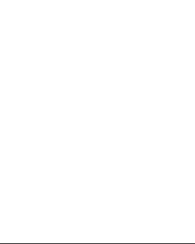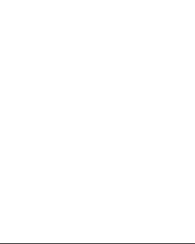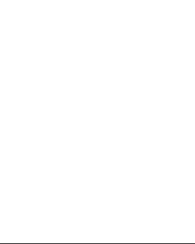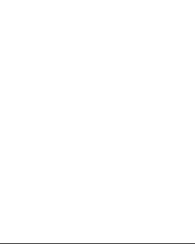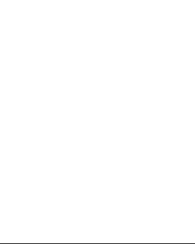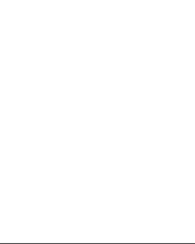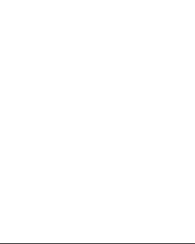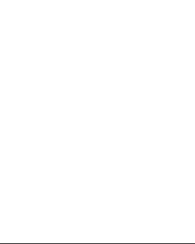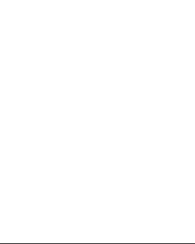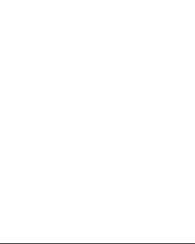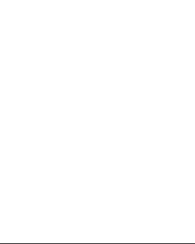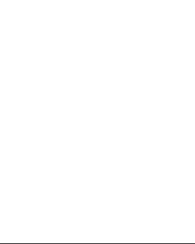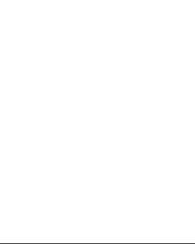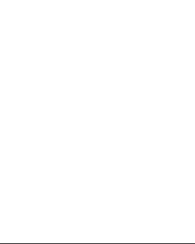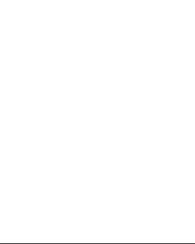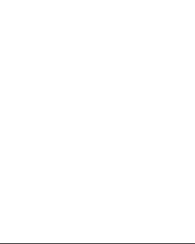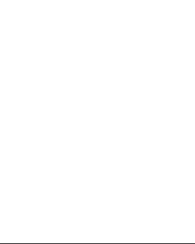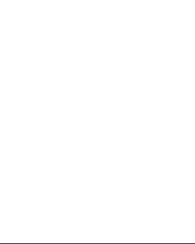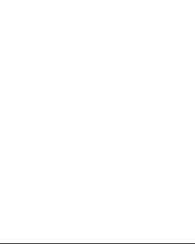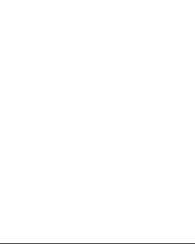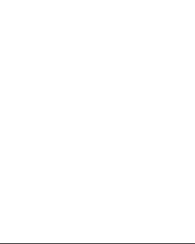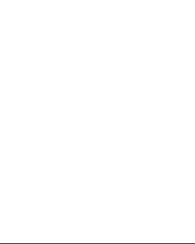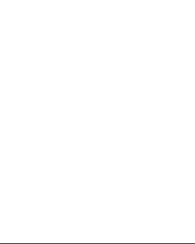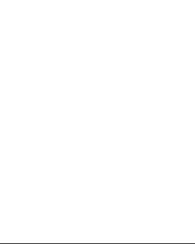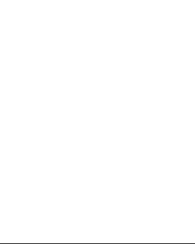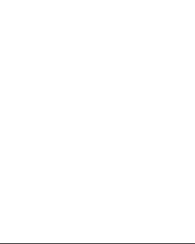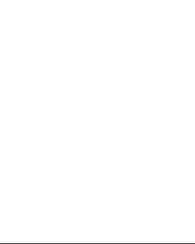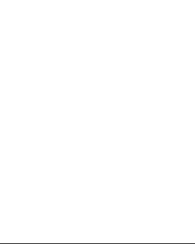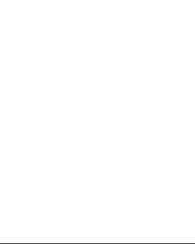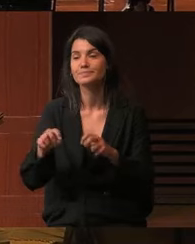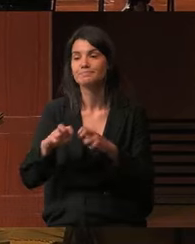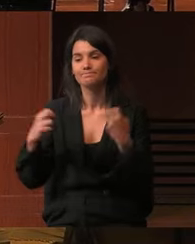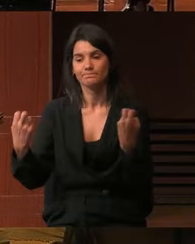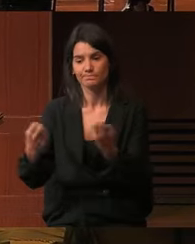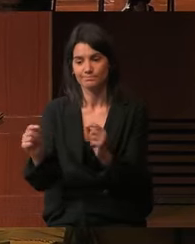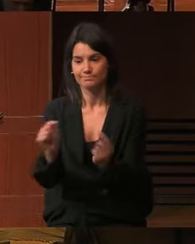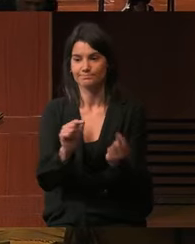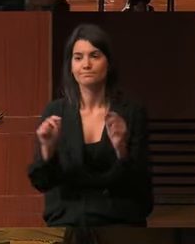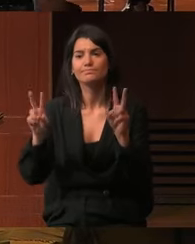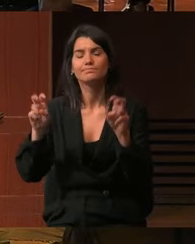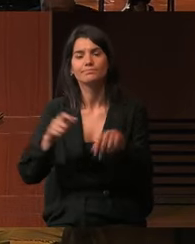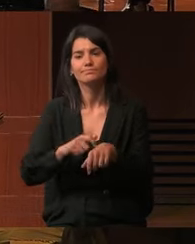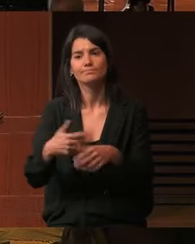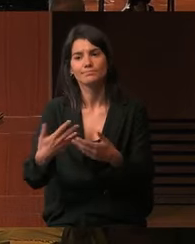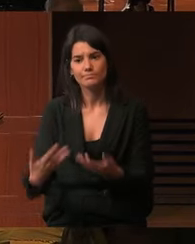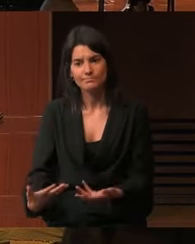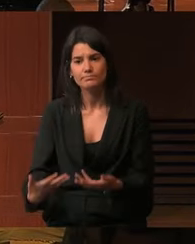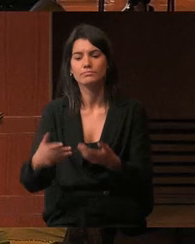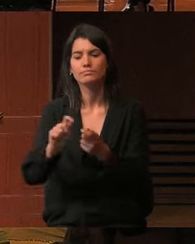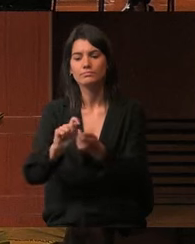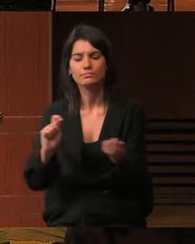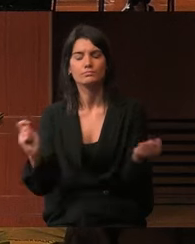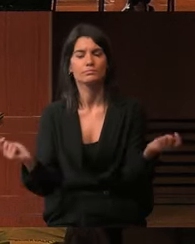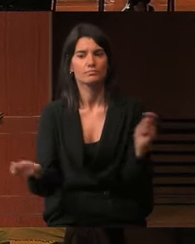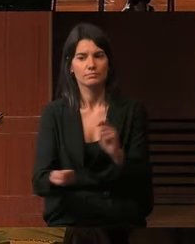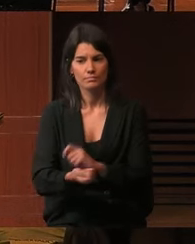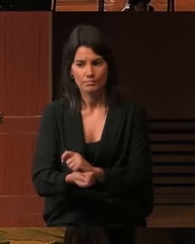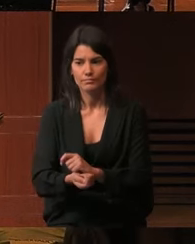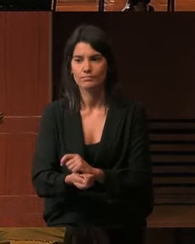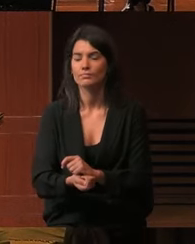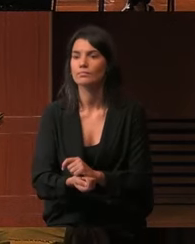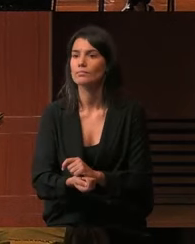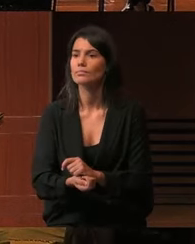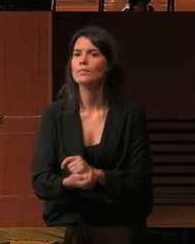Depois deste momento especial, segue-se uma mesa redonda, subordinada ao tema presente em transformação. Que lugar